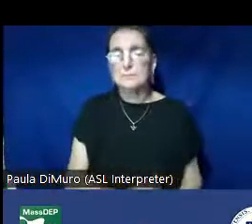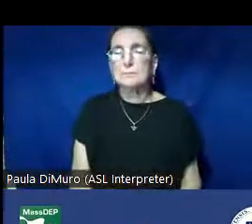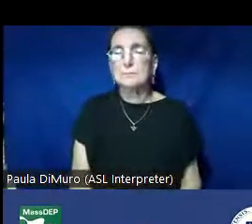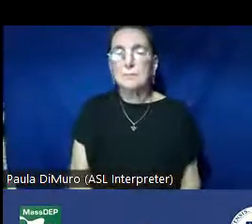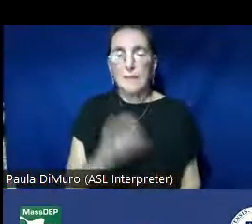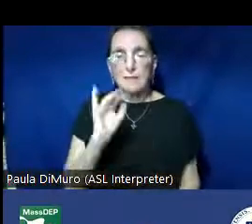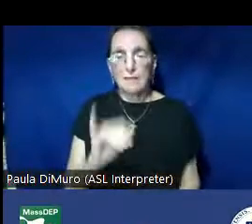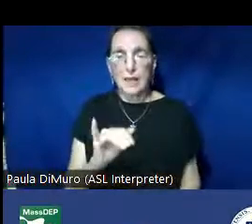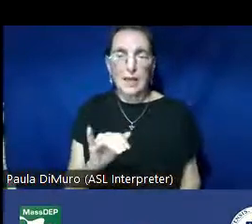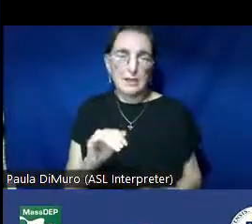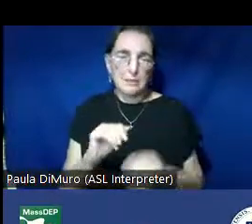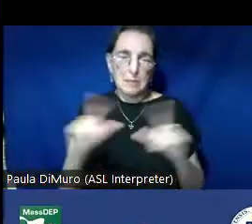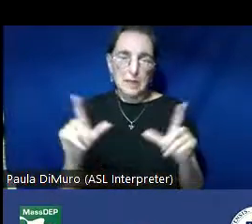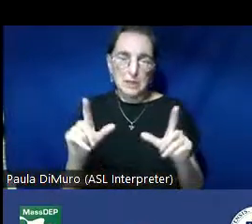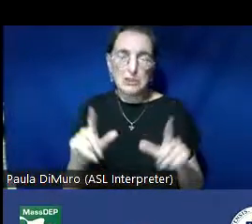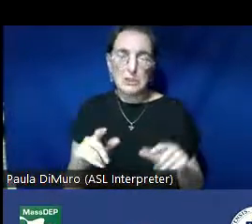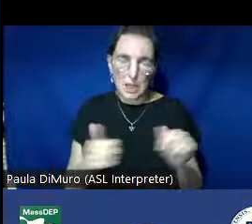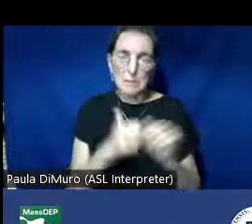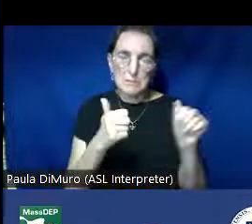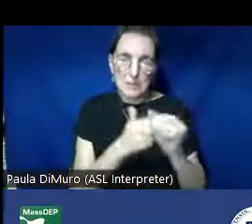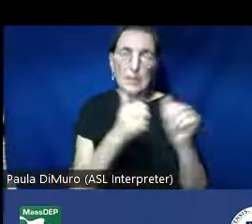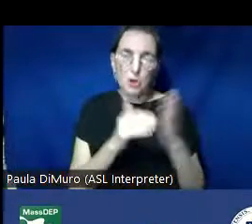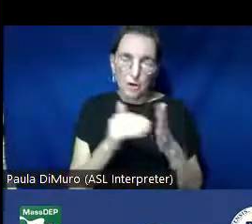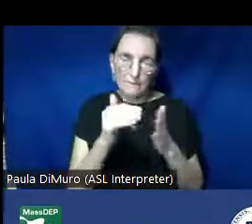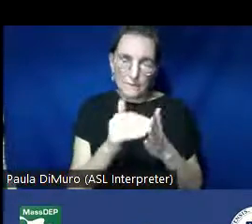equipa de justiça.